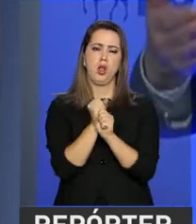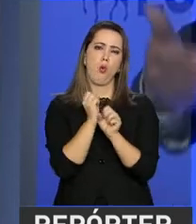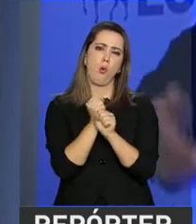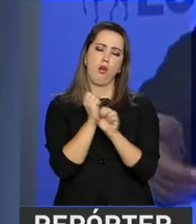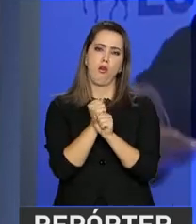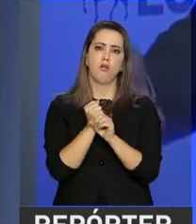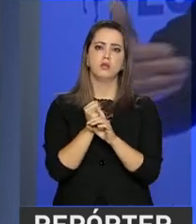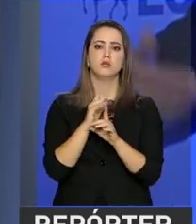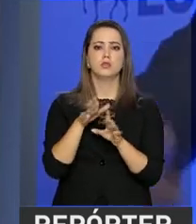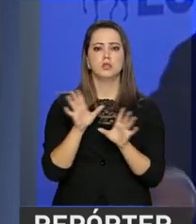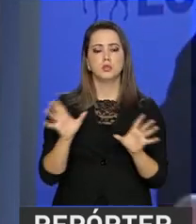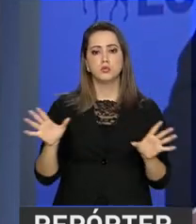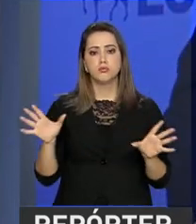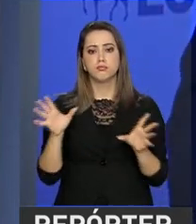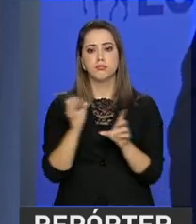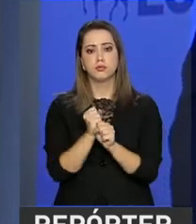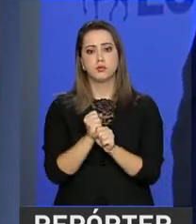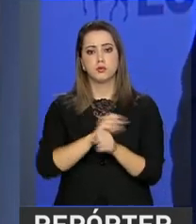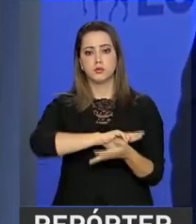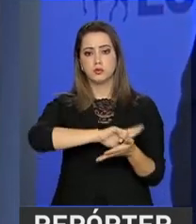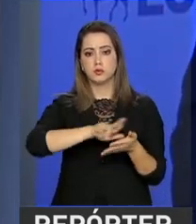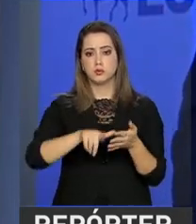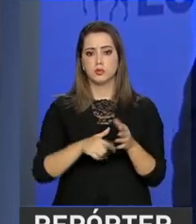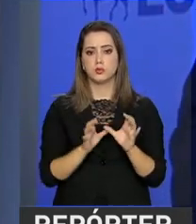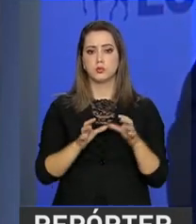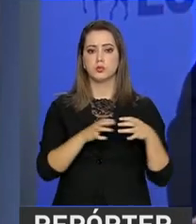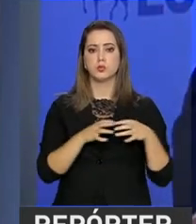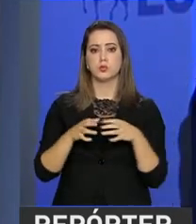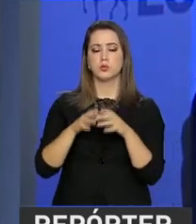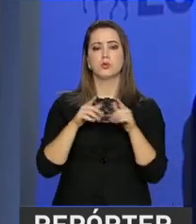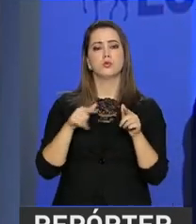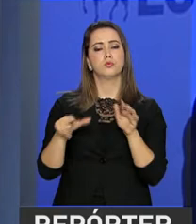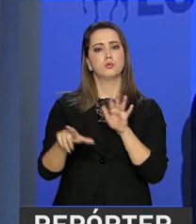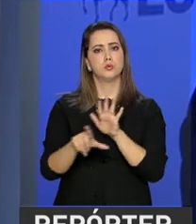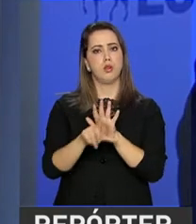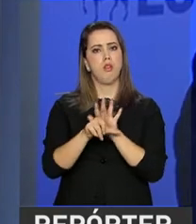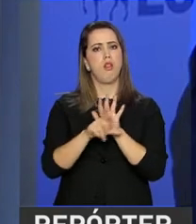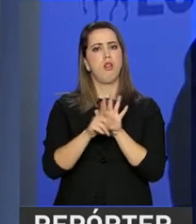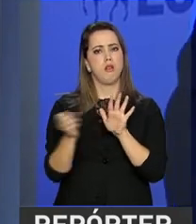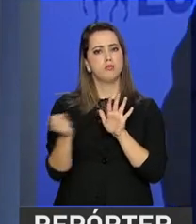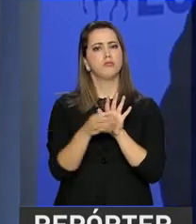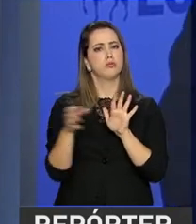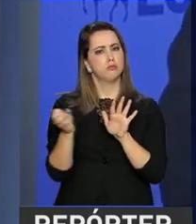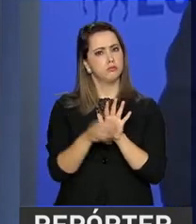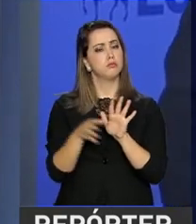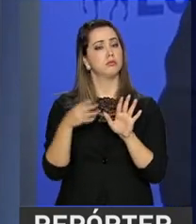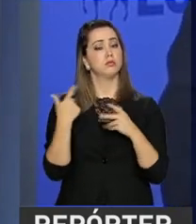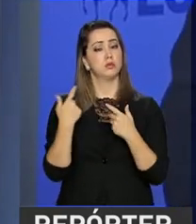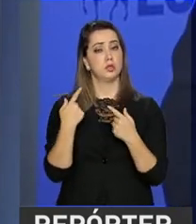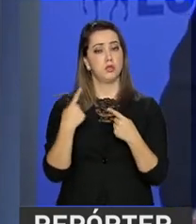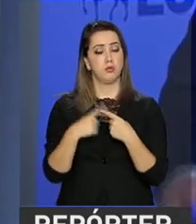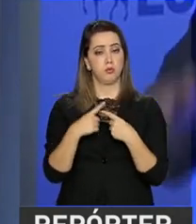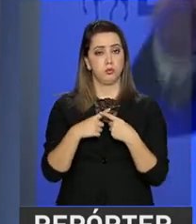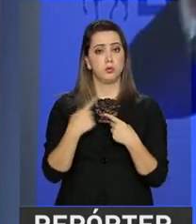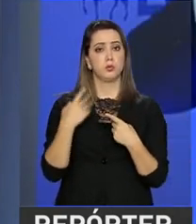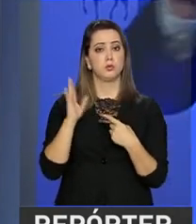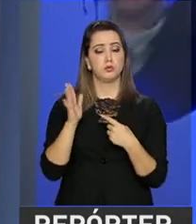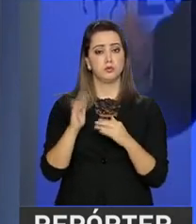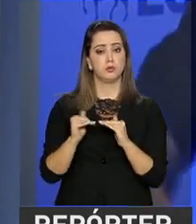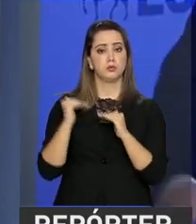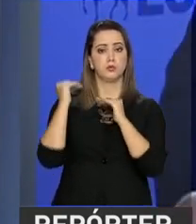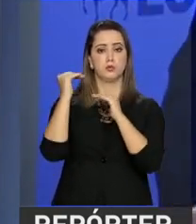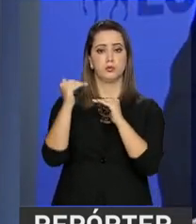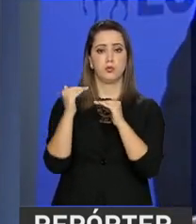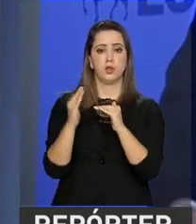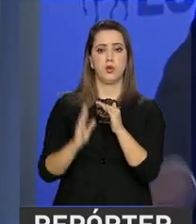próximos anos somado às outras iniciativas as outras reformas estruturantes feitas pelo governo como sobretudo a